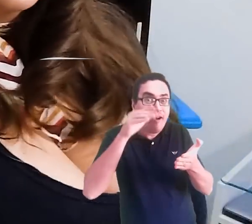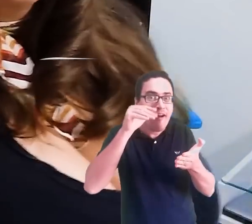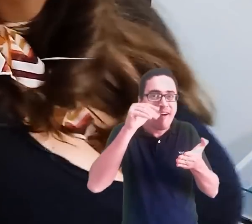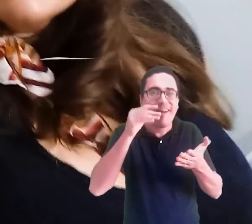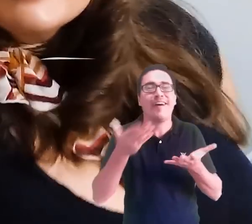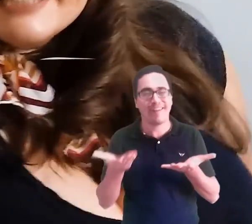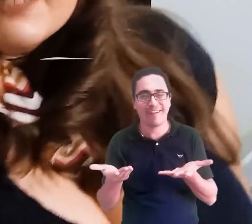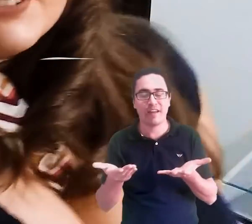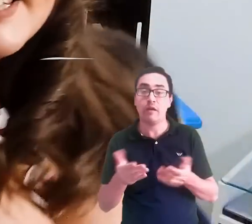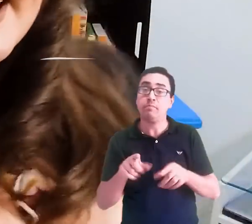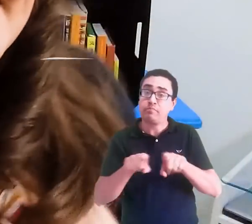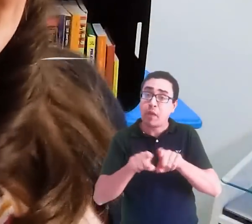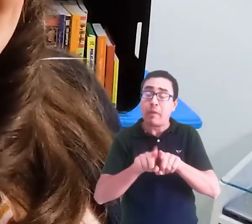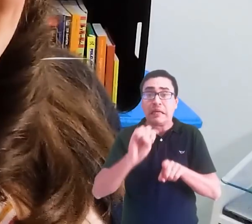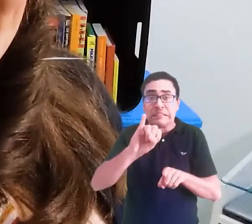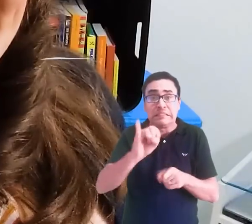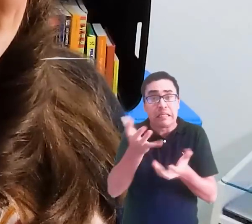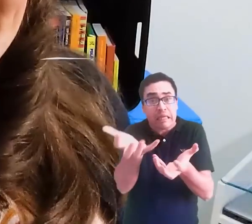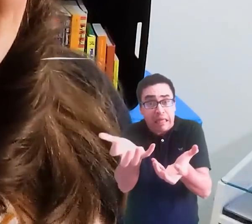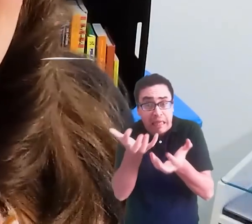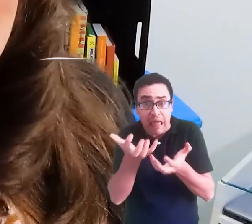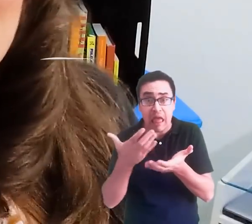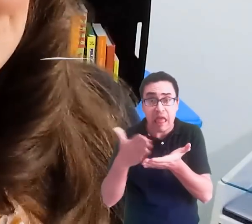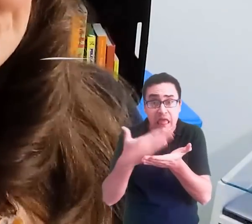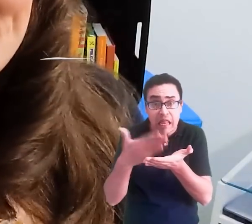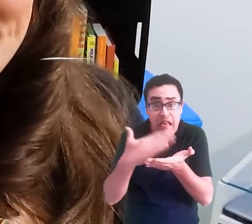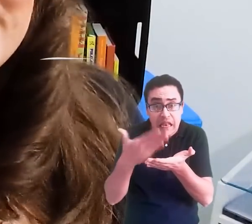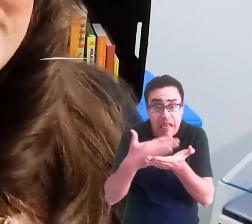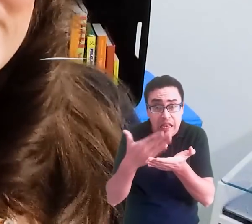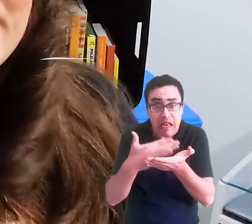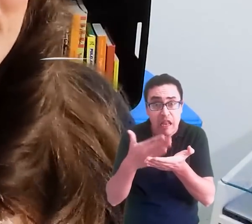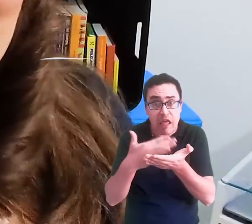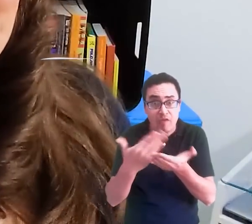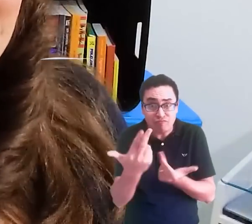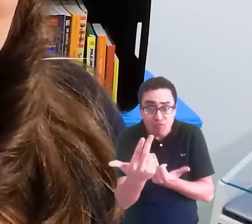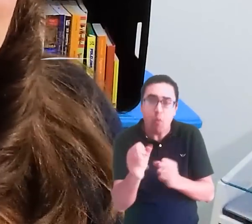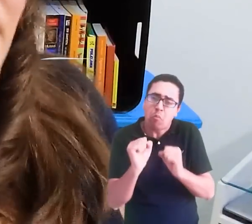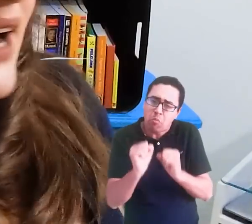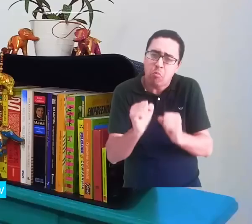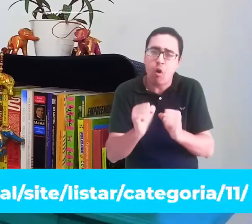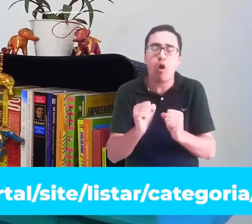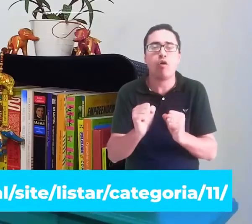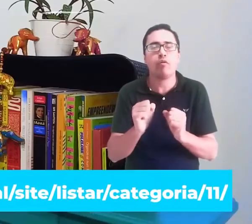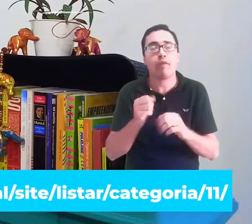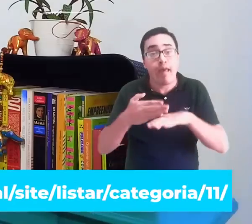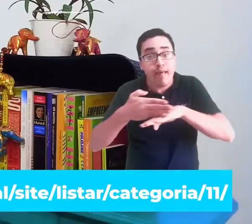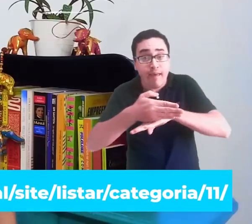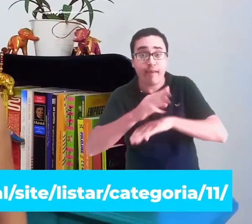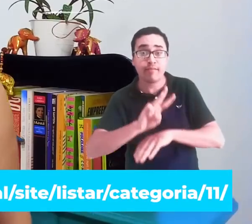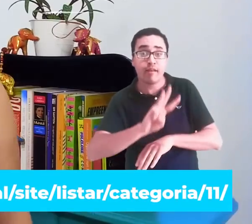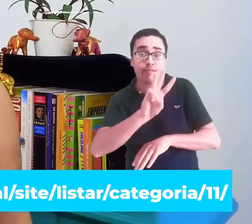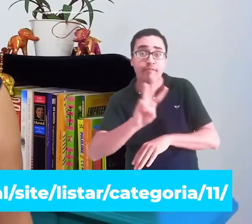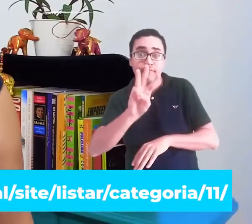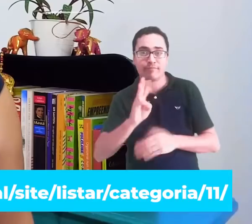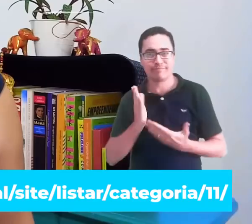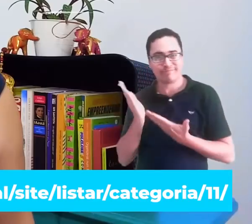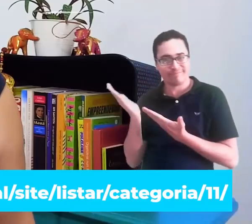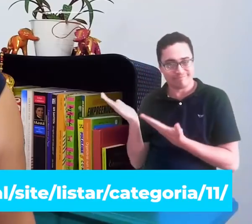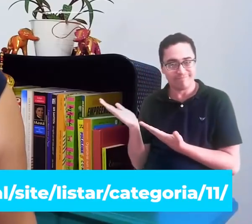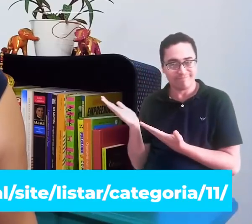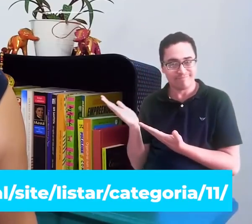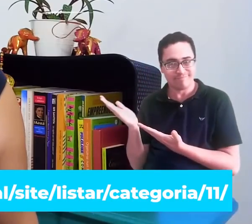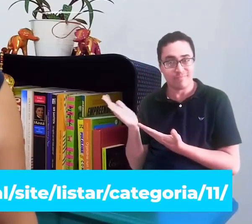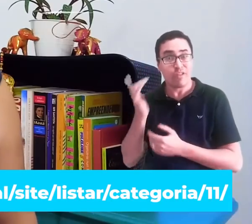Ah! Se você quiser acompanhar a leitura junto comigo, é só você baixar o livro no Portal